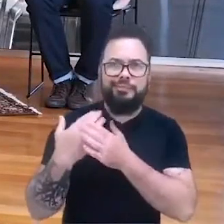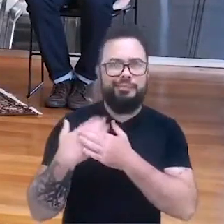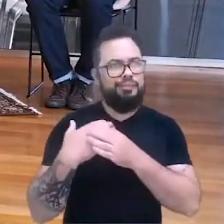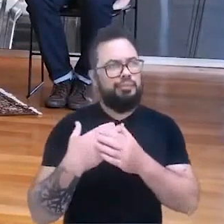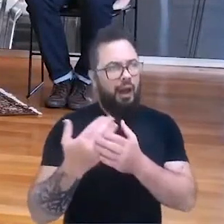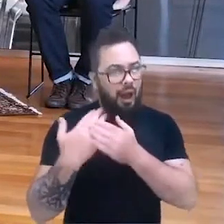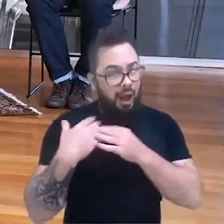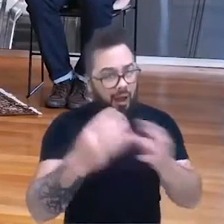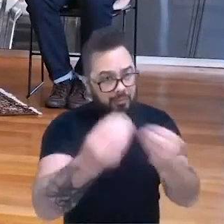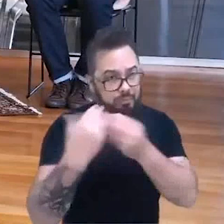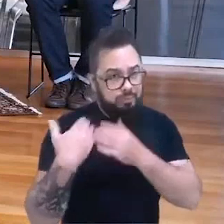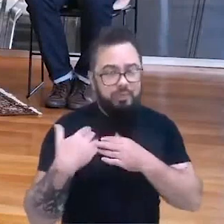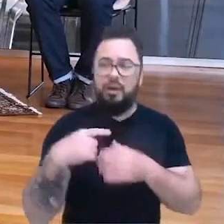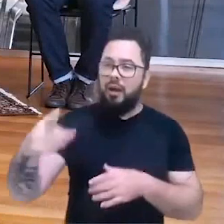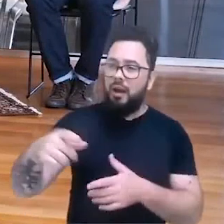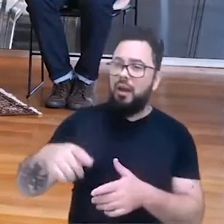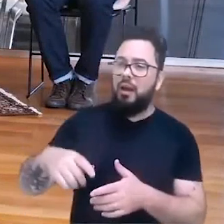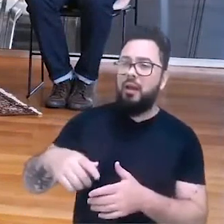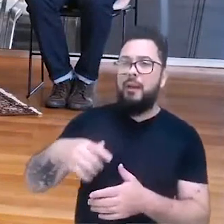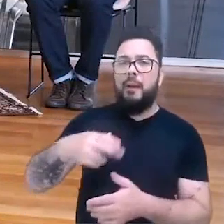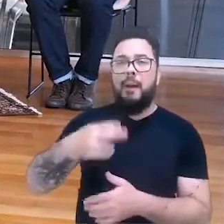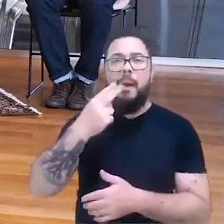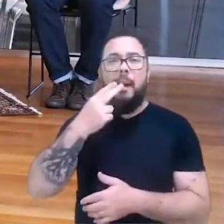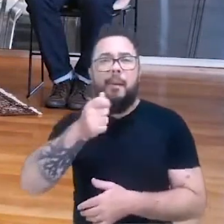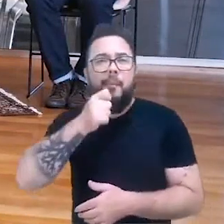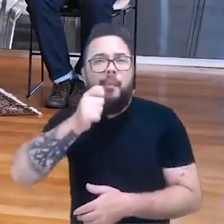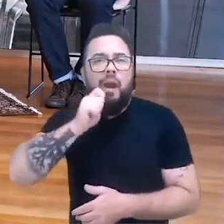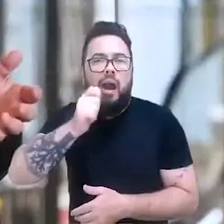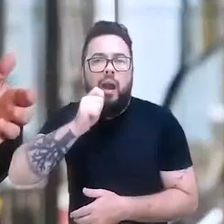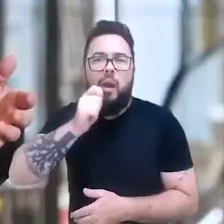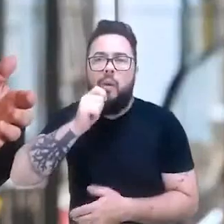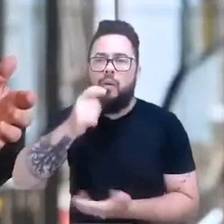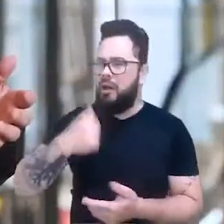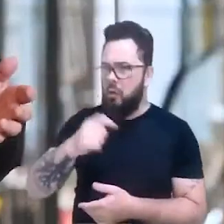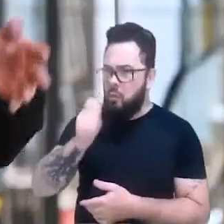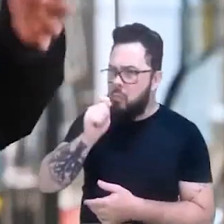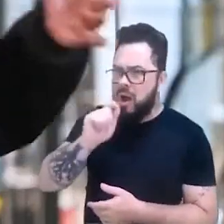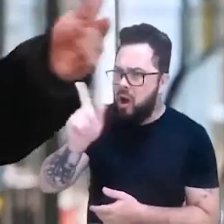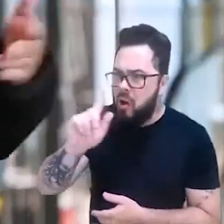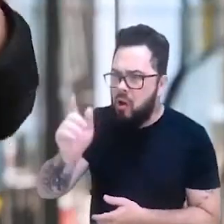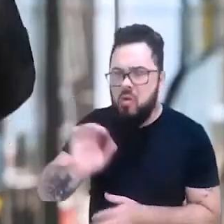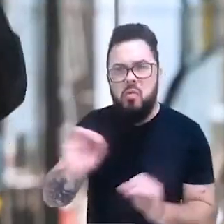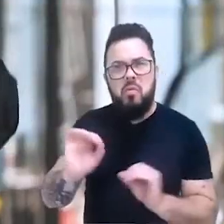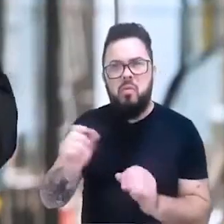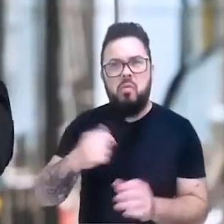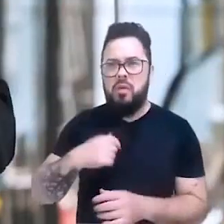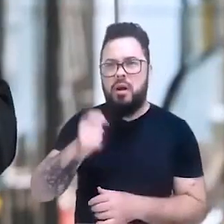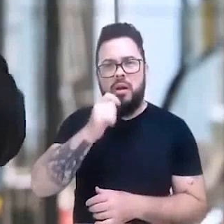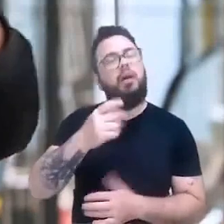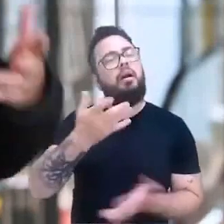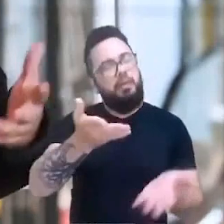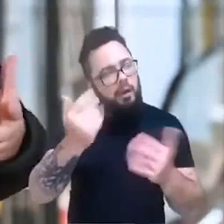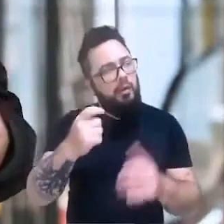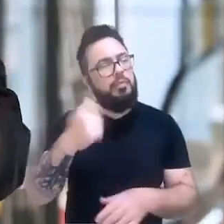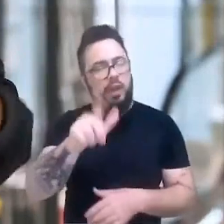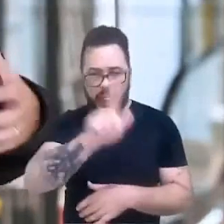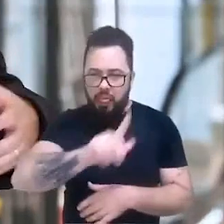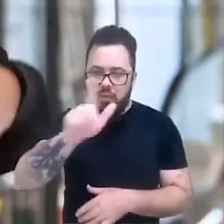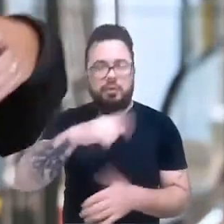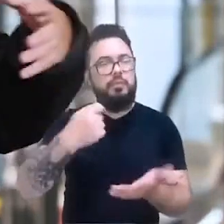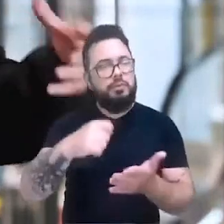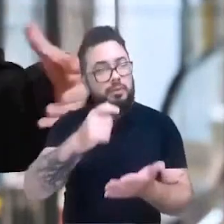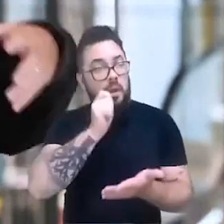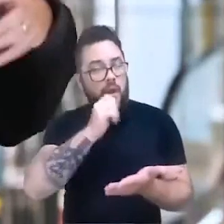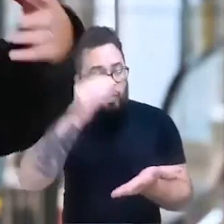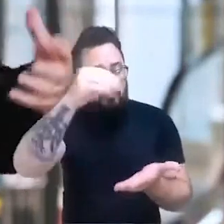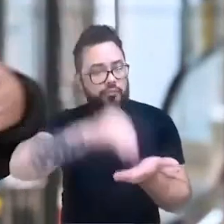dão lutas, nos jogam causas. Ah, é a causa da maconha, eu não fumo, irmão. que que eu vou na casa da maconha, irmão? Não fumo maconha. Não,